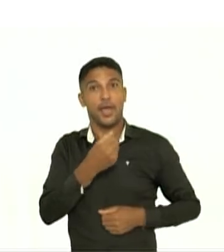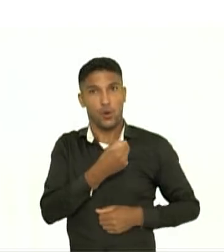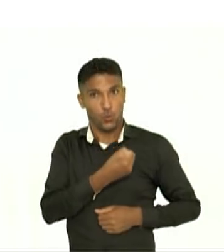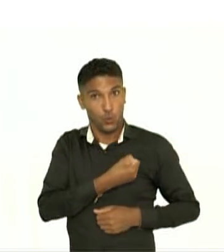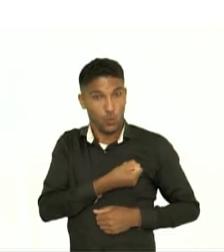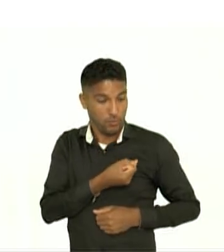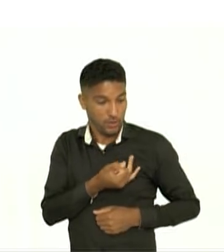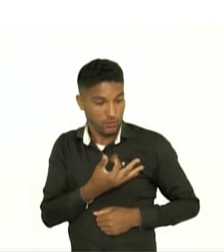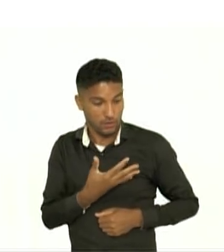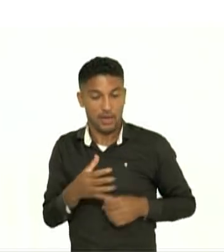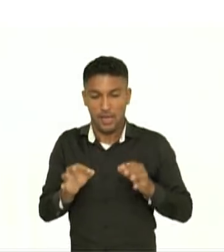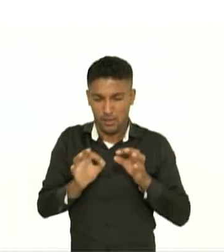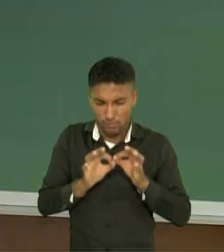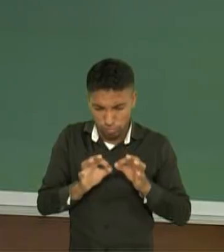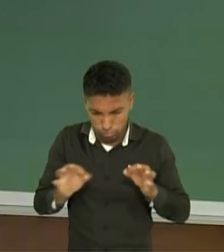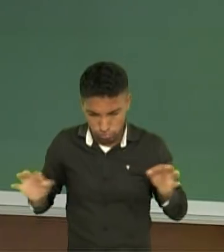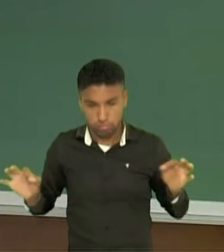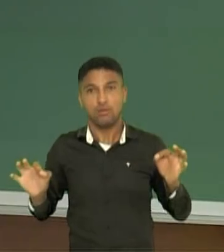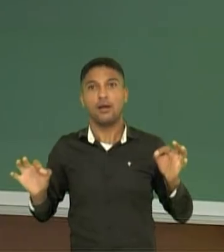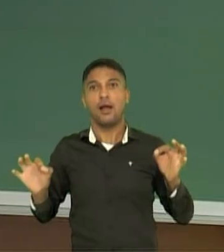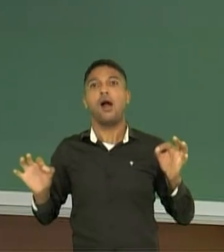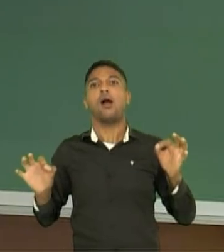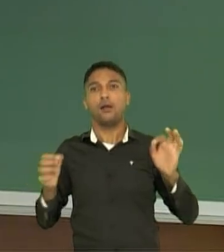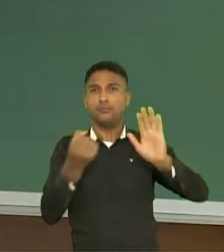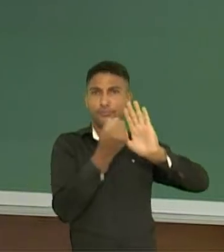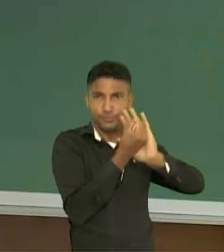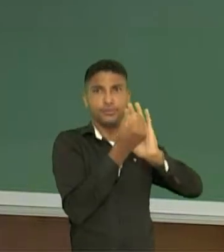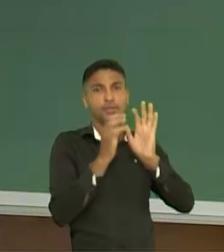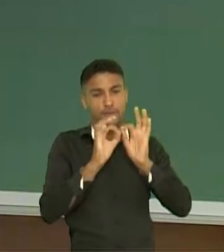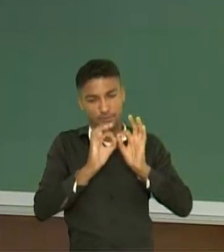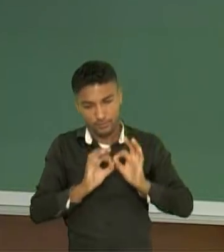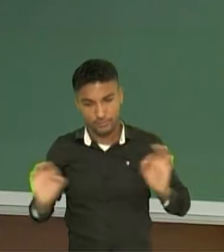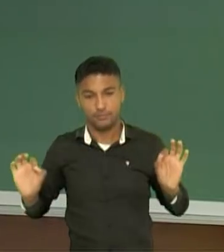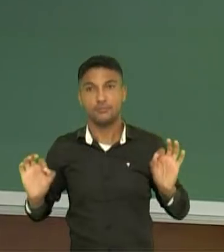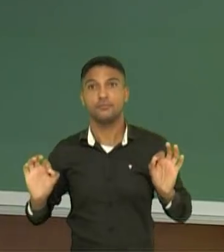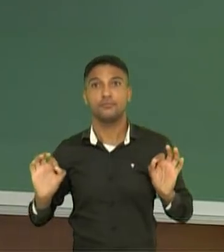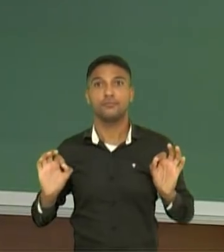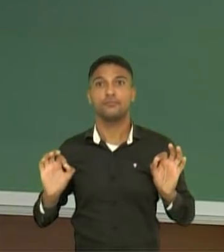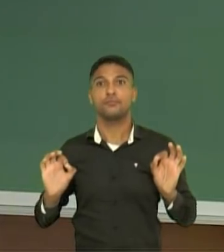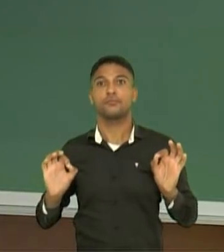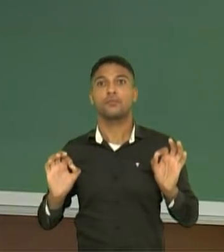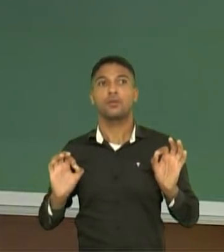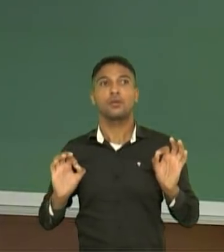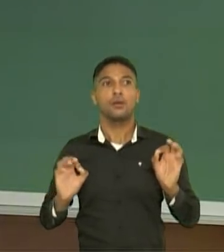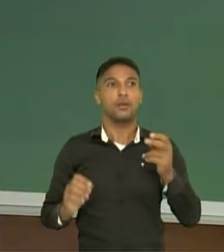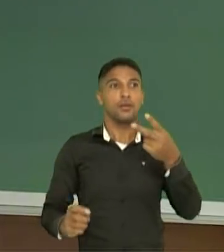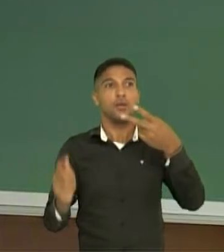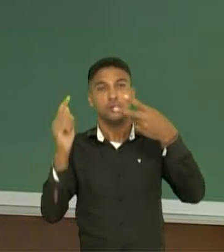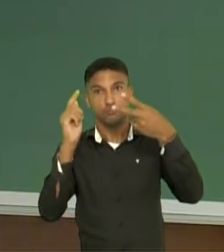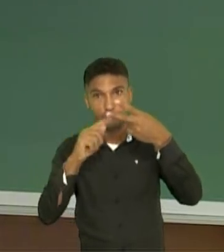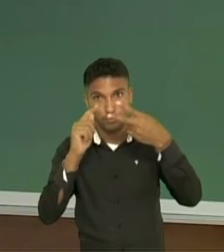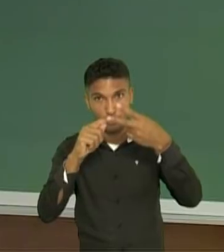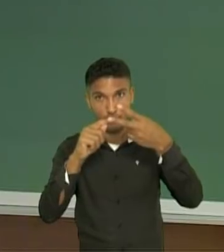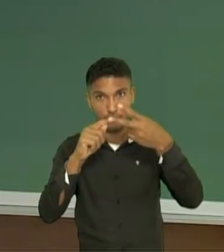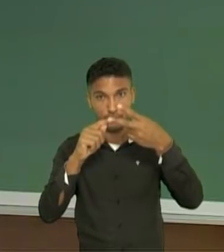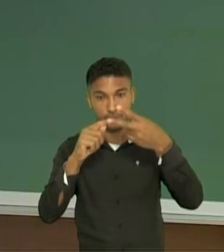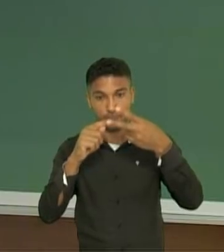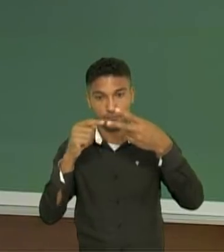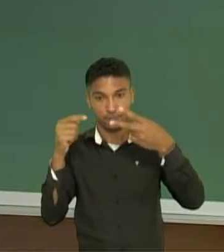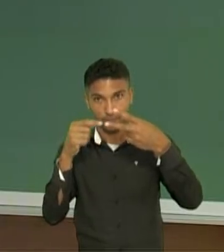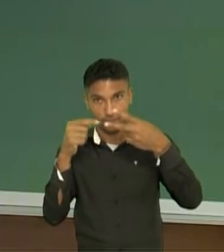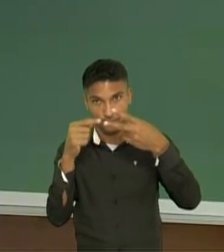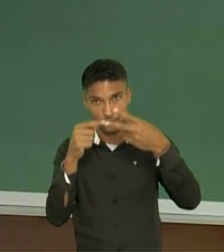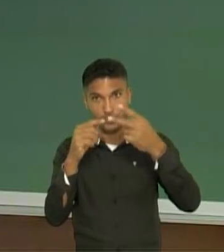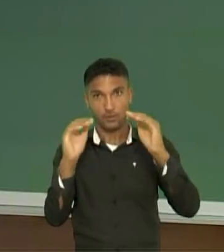para defini-la, enquanto que as grandezas vetoriais são completamente definidas por um número, uma unidade